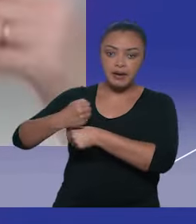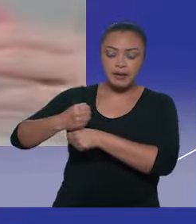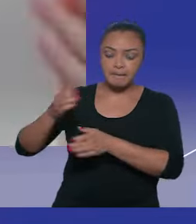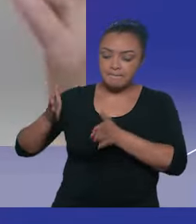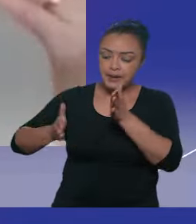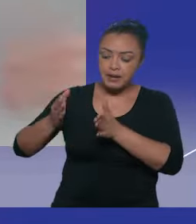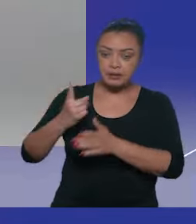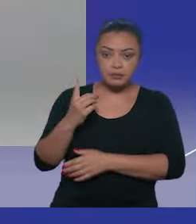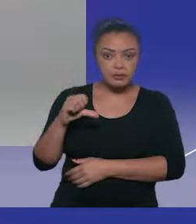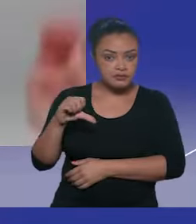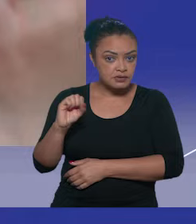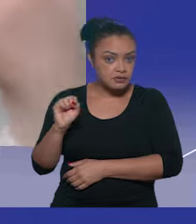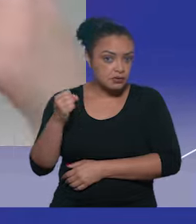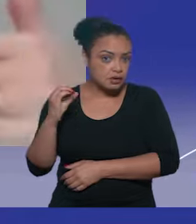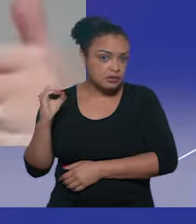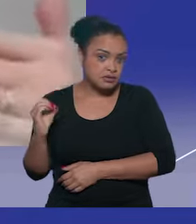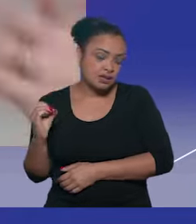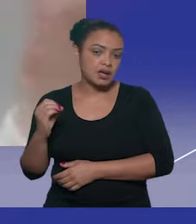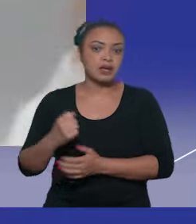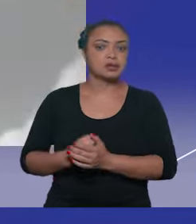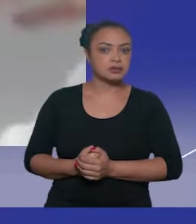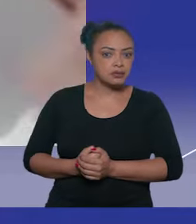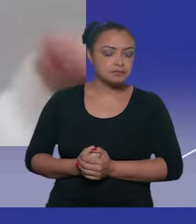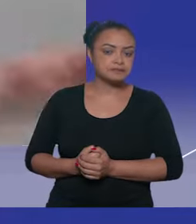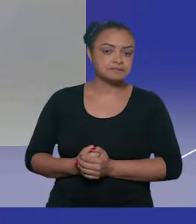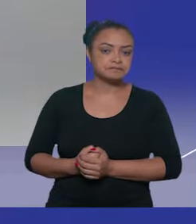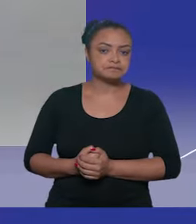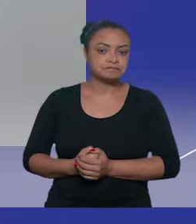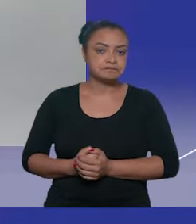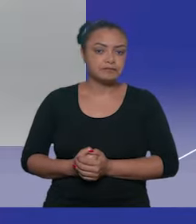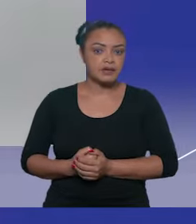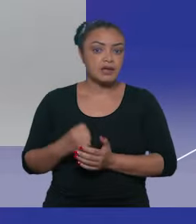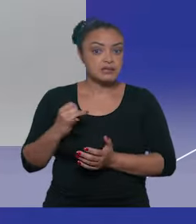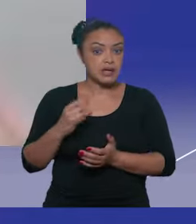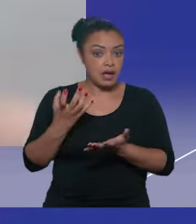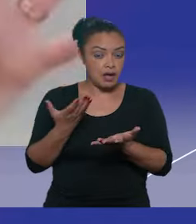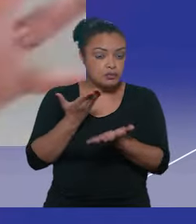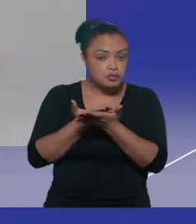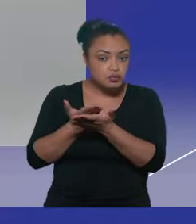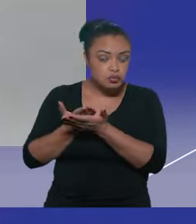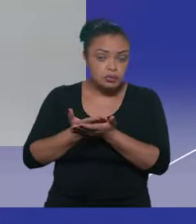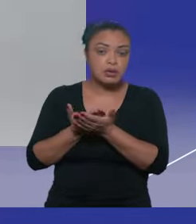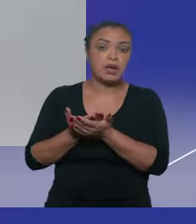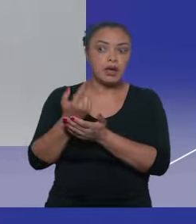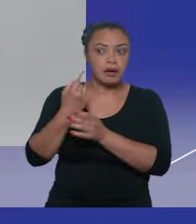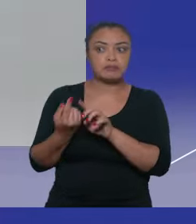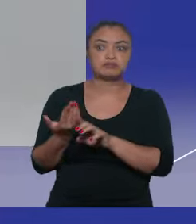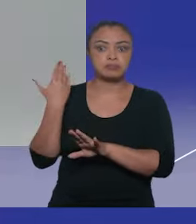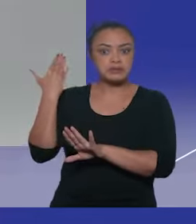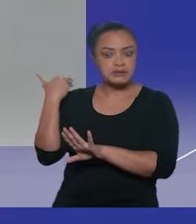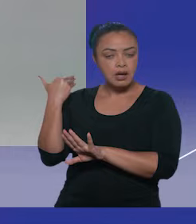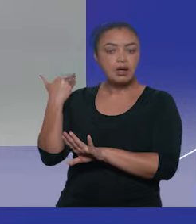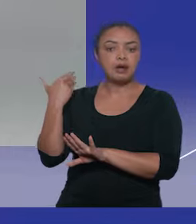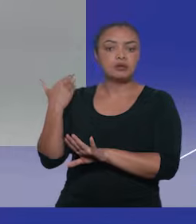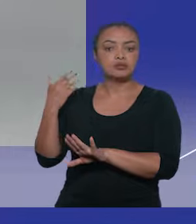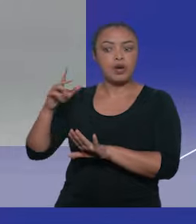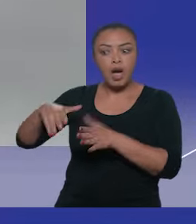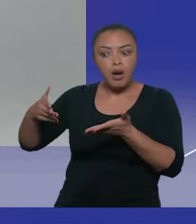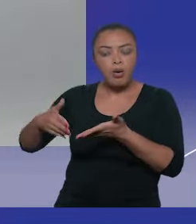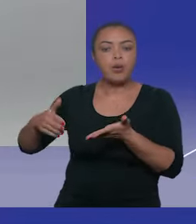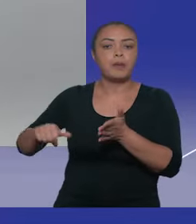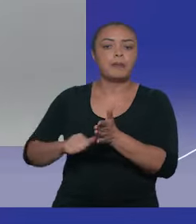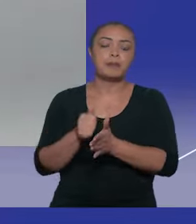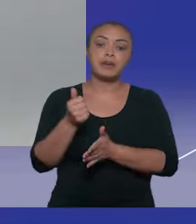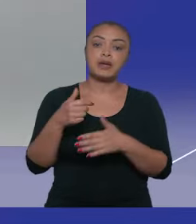desde a década de 80, desde ali do choque do petróleo, para quem quiser dar uma estudada aí nesse tema. Então, é uma